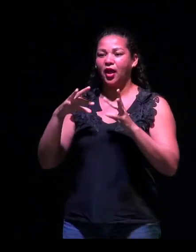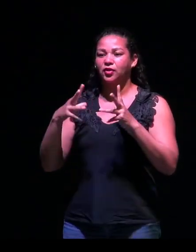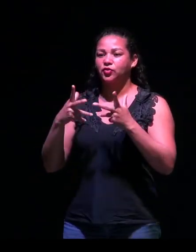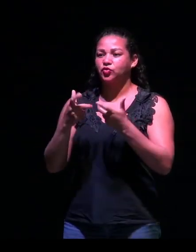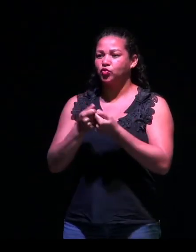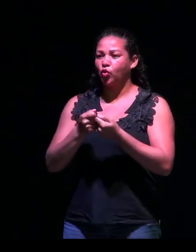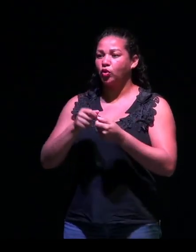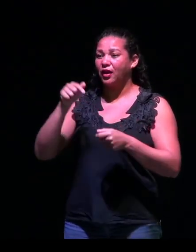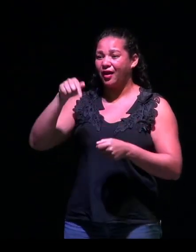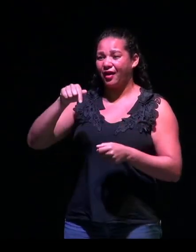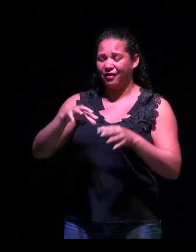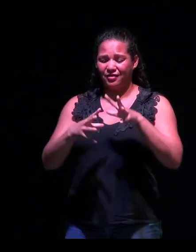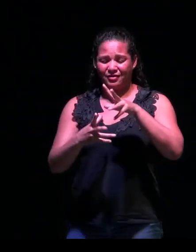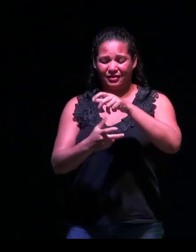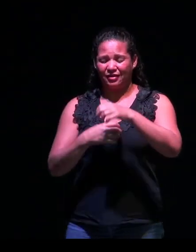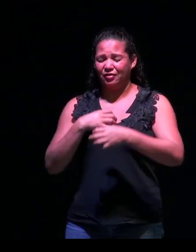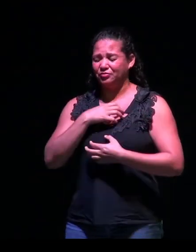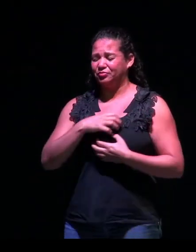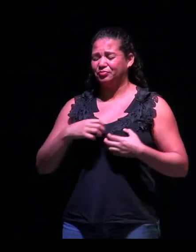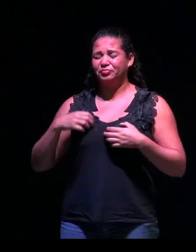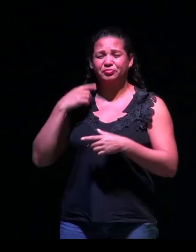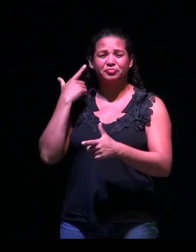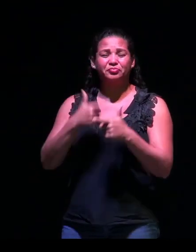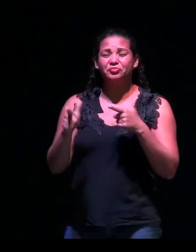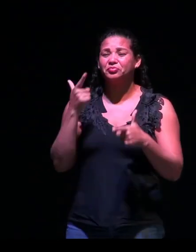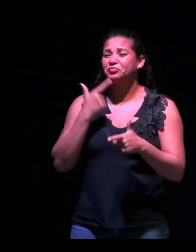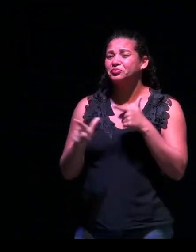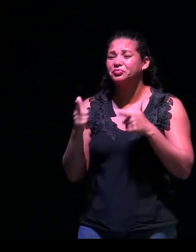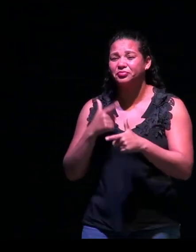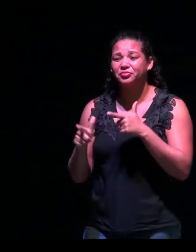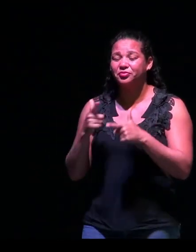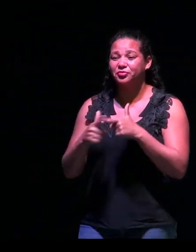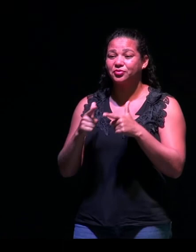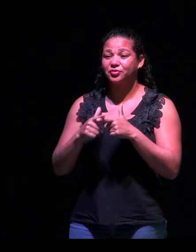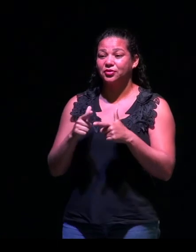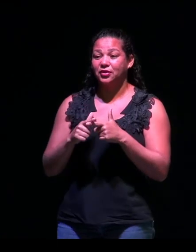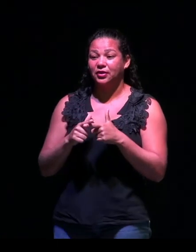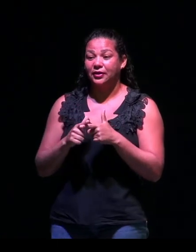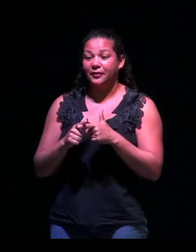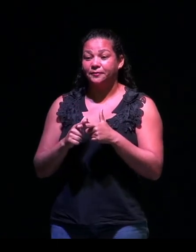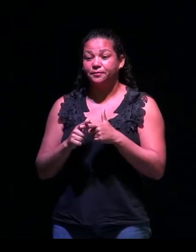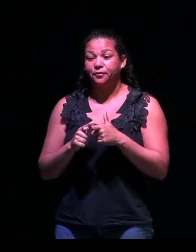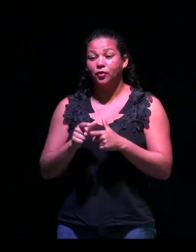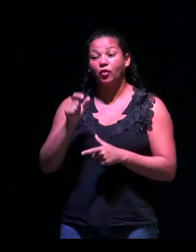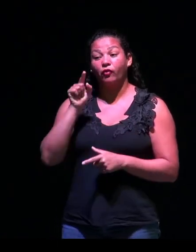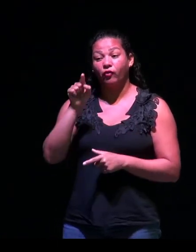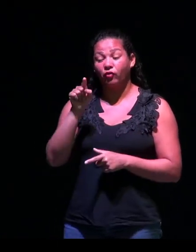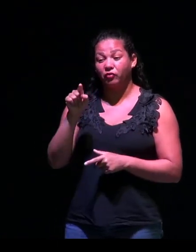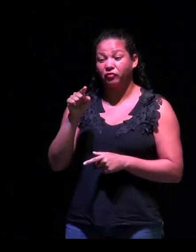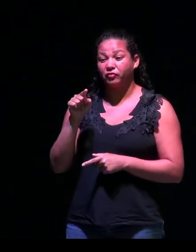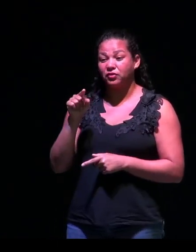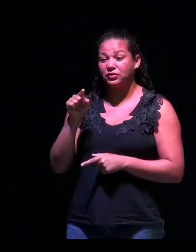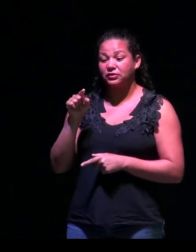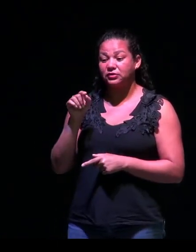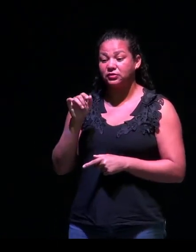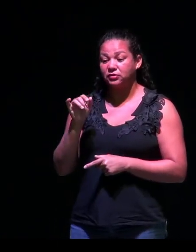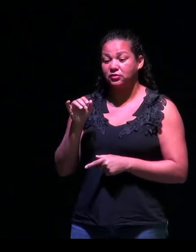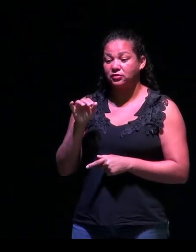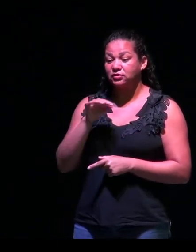um caos, vai virar um inferno. Irmão, se você acha que o Brasil está ruim agora, com o presidente